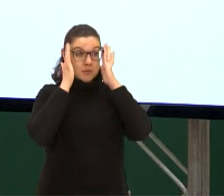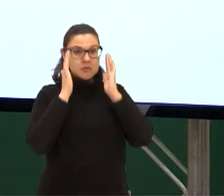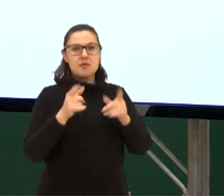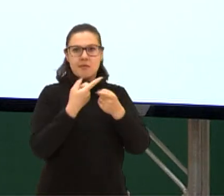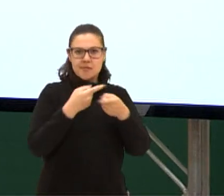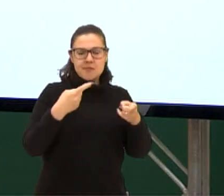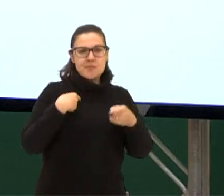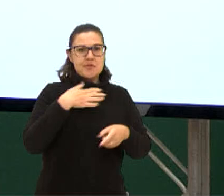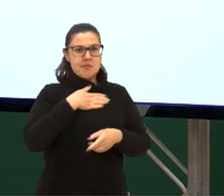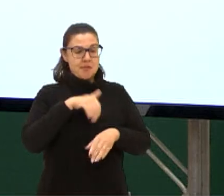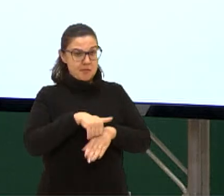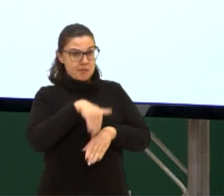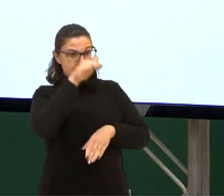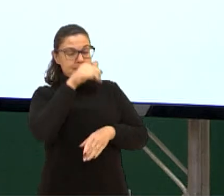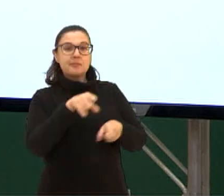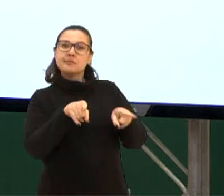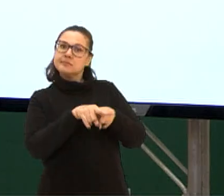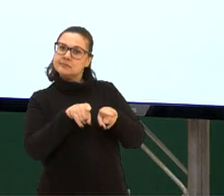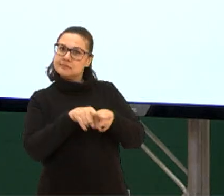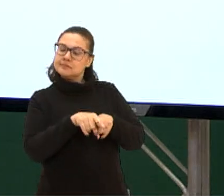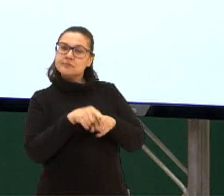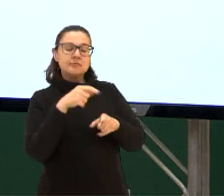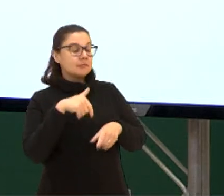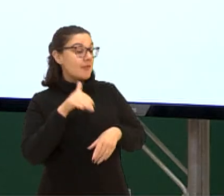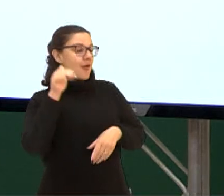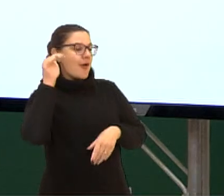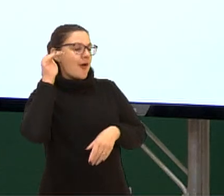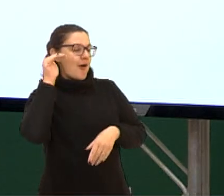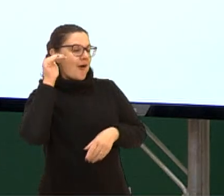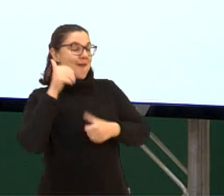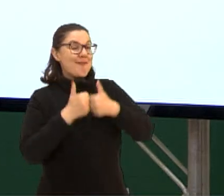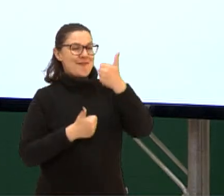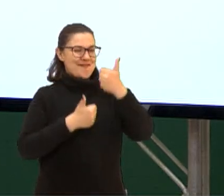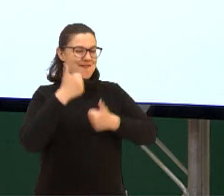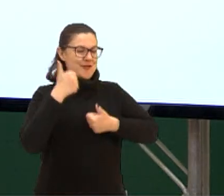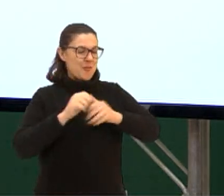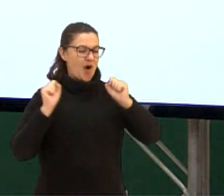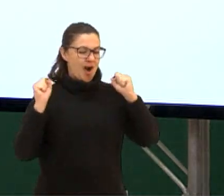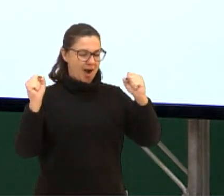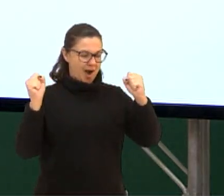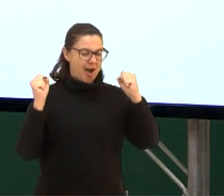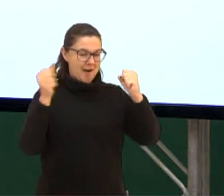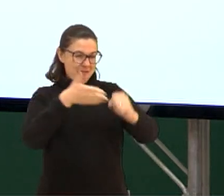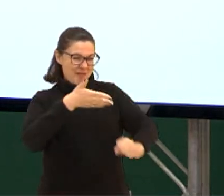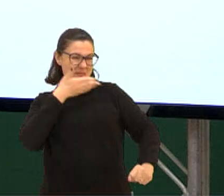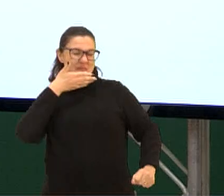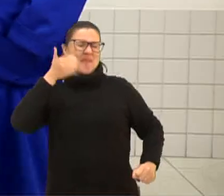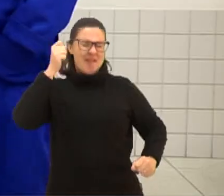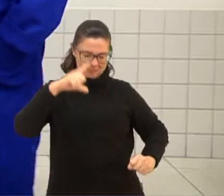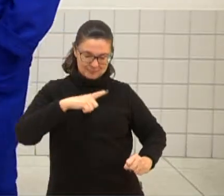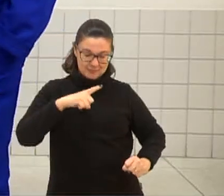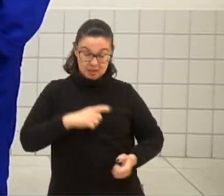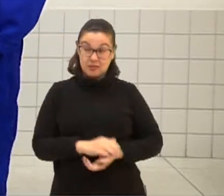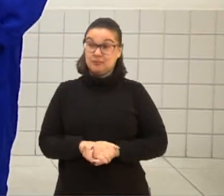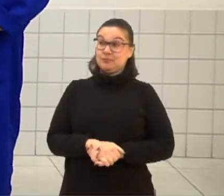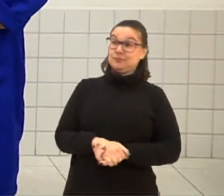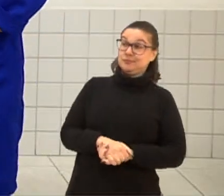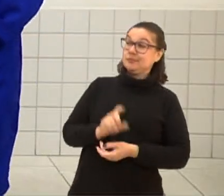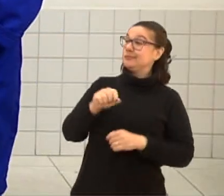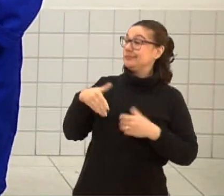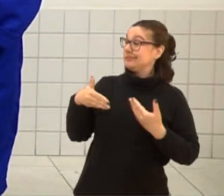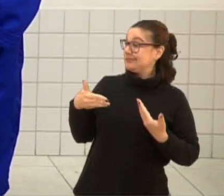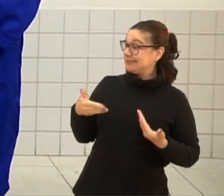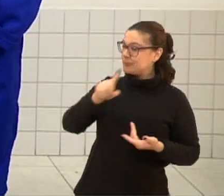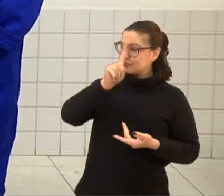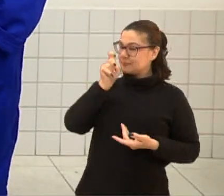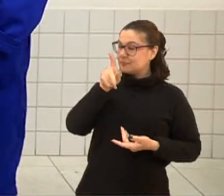músicas que eu gosto, e também de escutar o meu time de futebol, o melhor time que tem. Qual